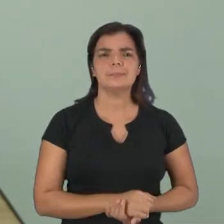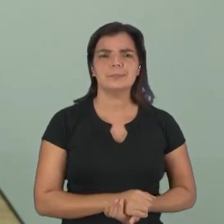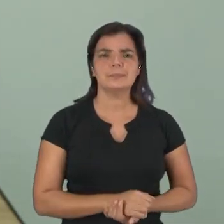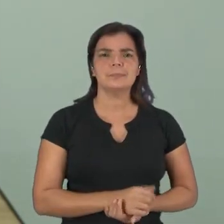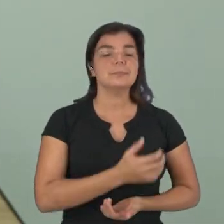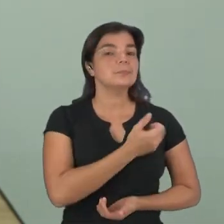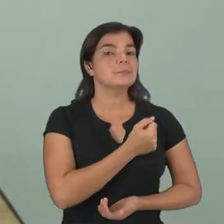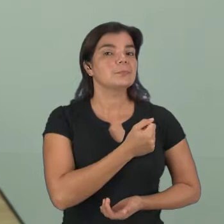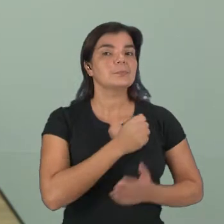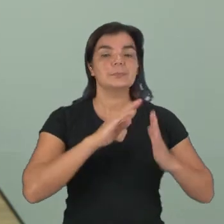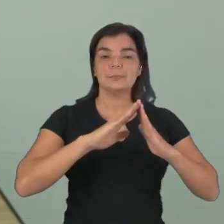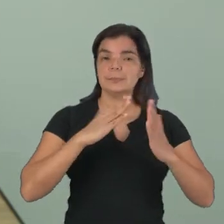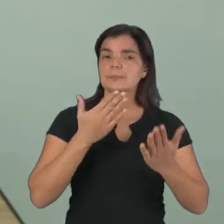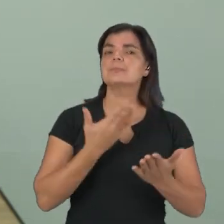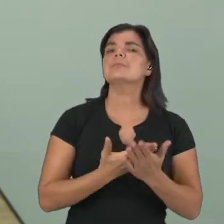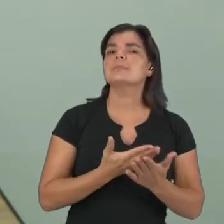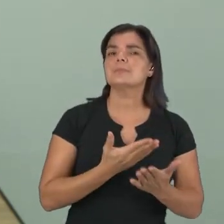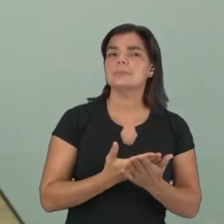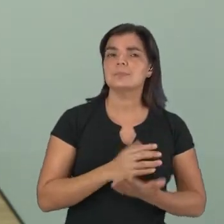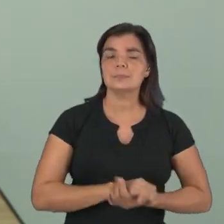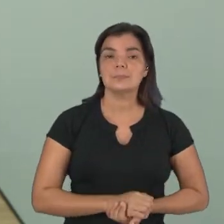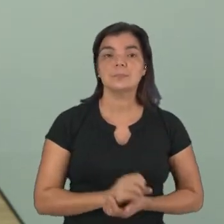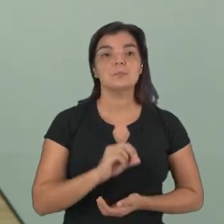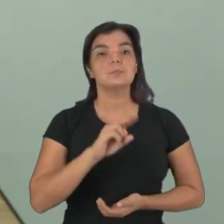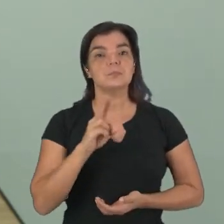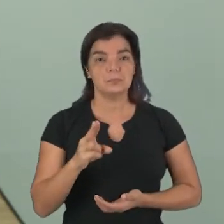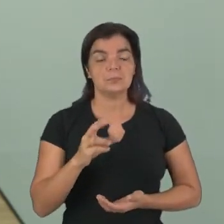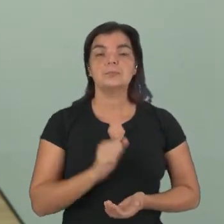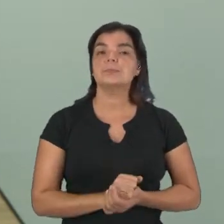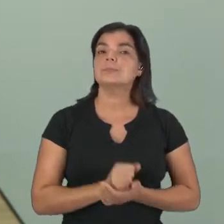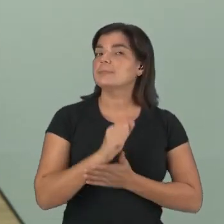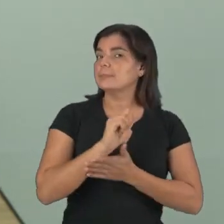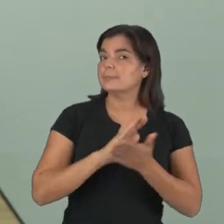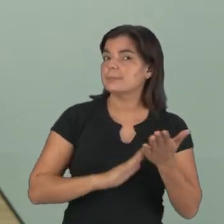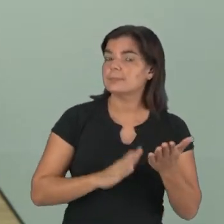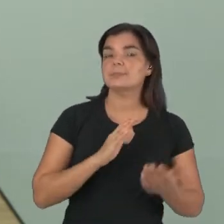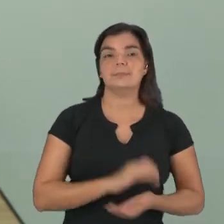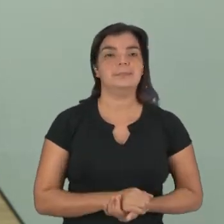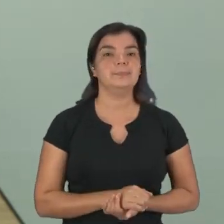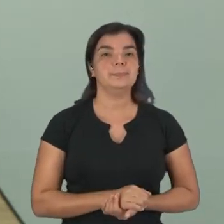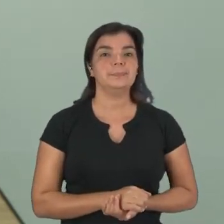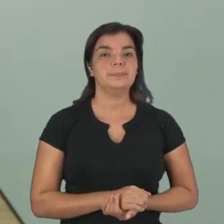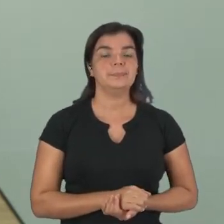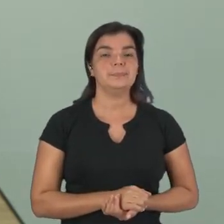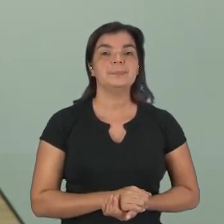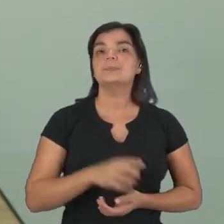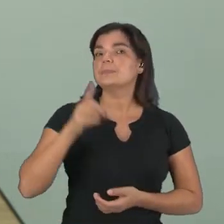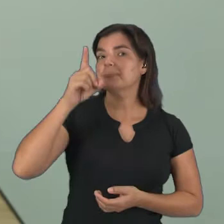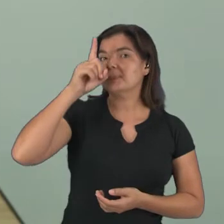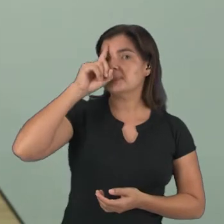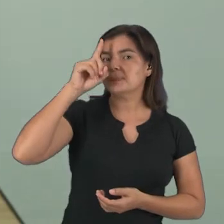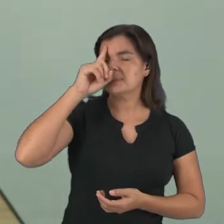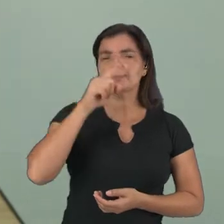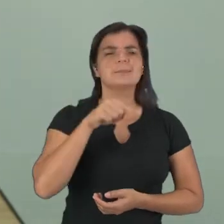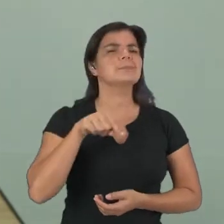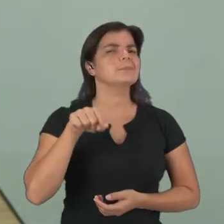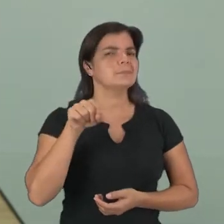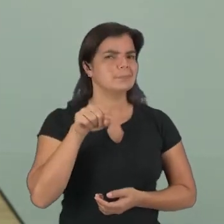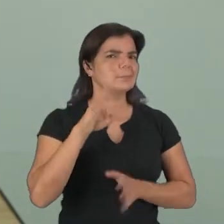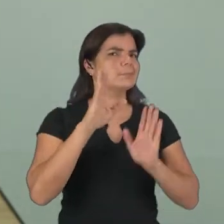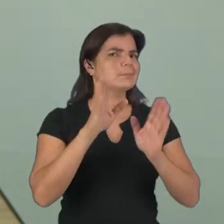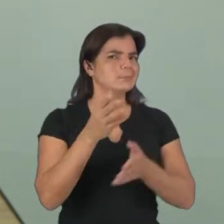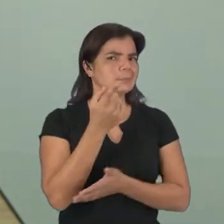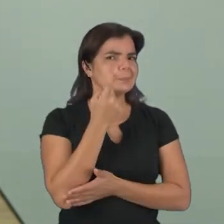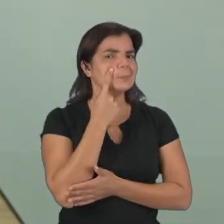se faz com esses números lá na escola? Ou seja, nas nossas atividades, nos nossos dia a dia? Você